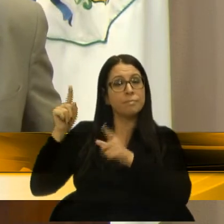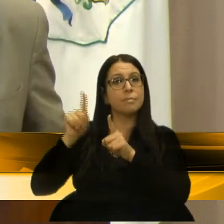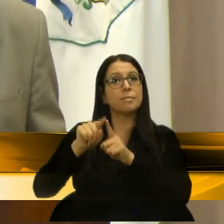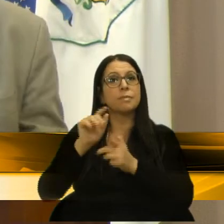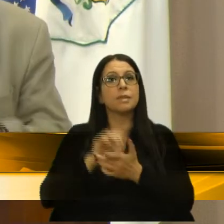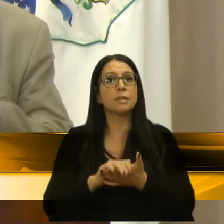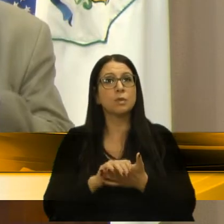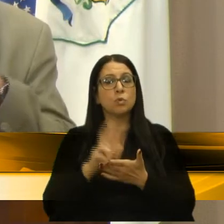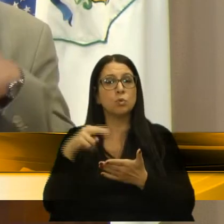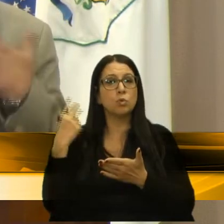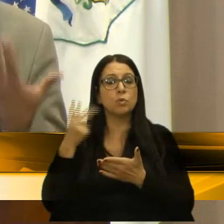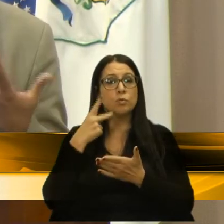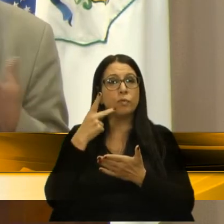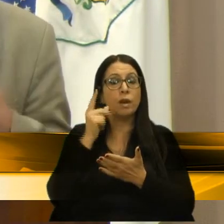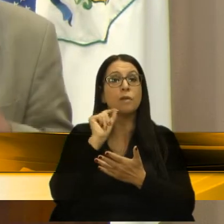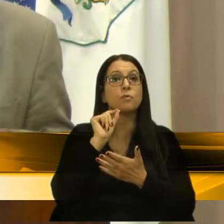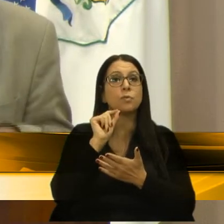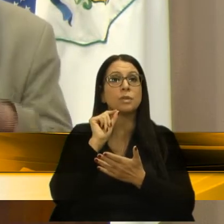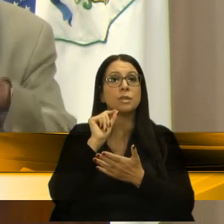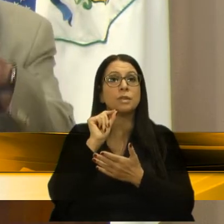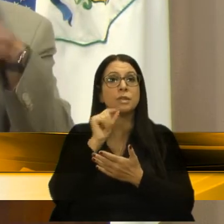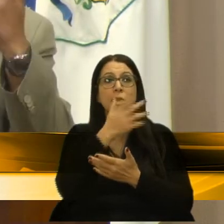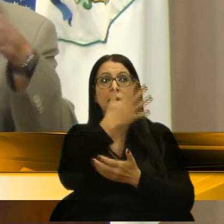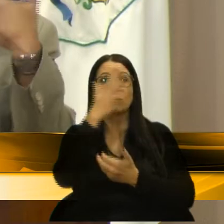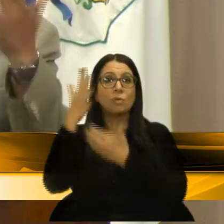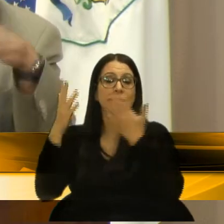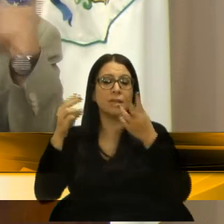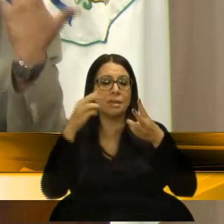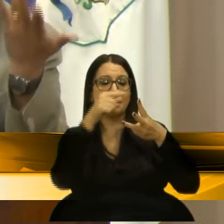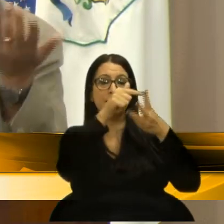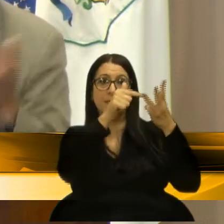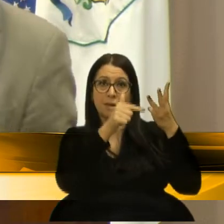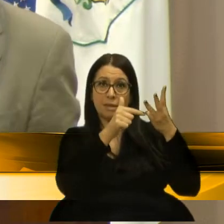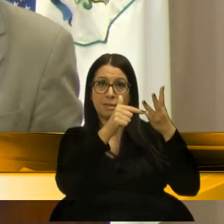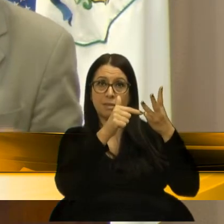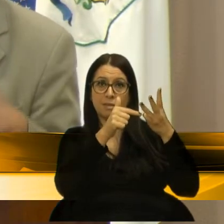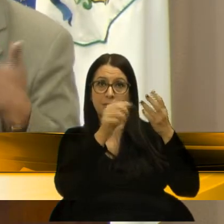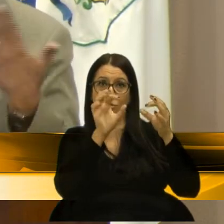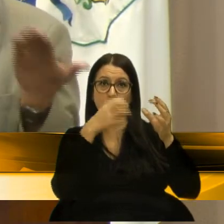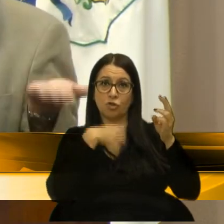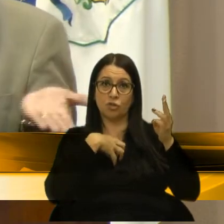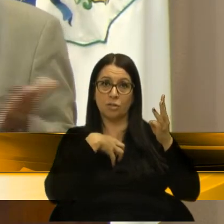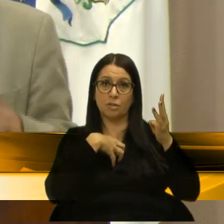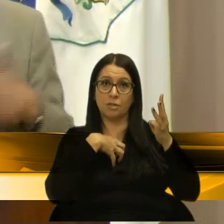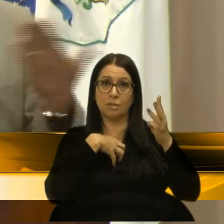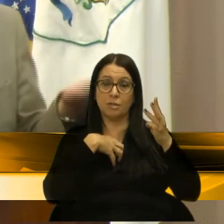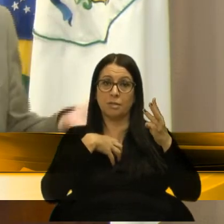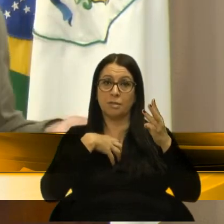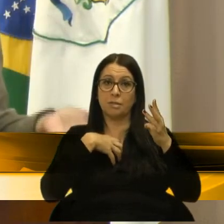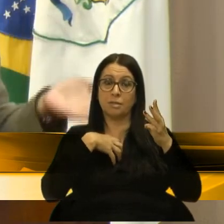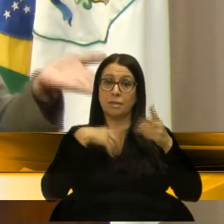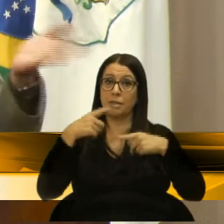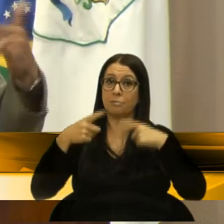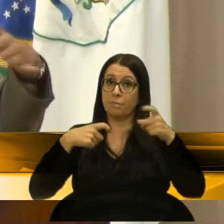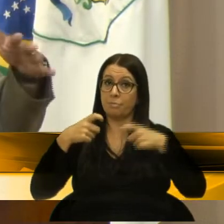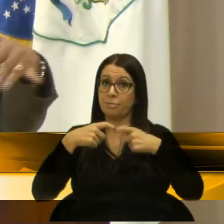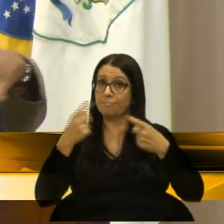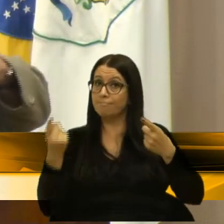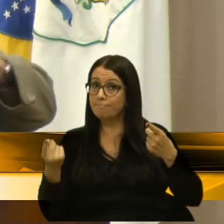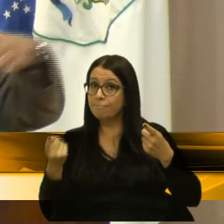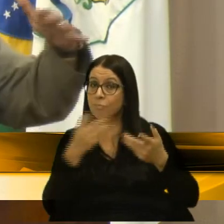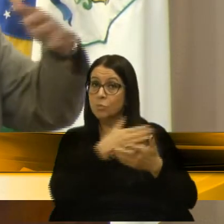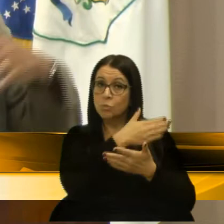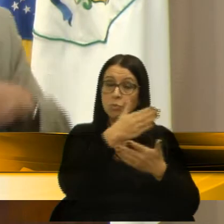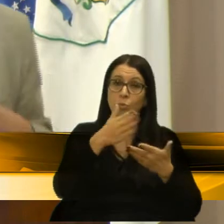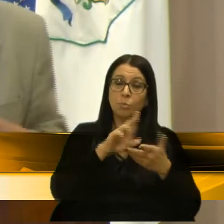eletivas, nós dizíamos que a natureza tem 3 formas de se reordenar. Através das guerras, que mudou a contestação a partir de hoje, quando